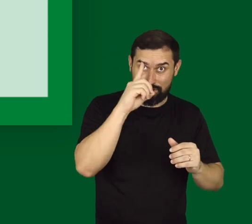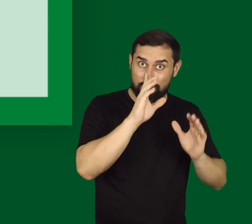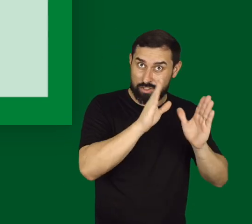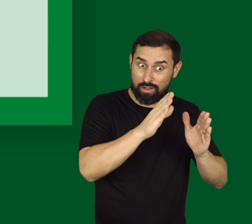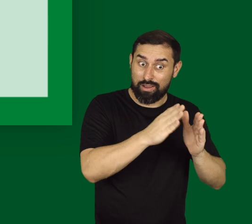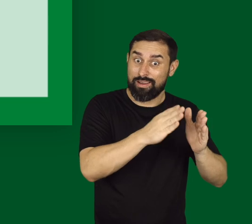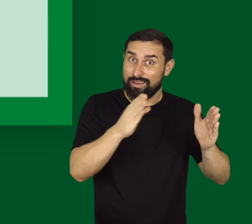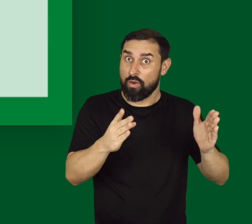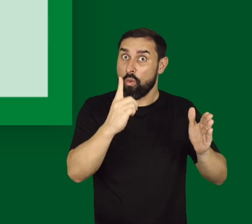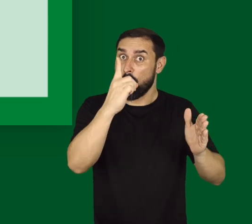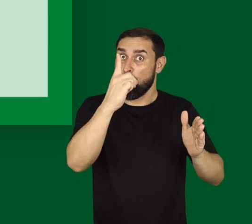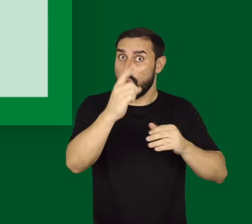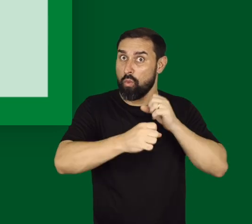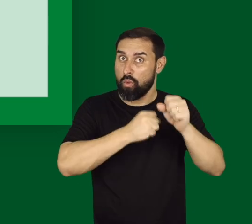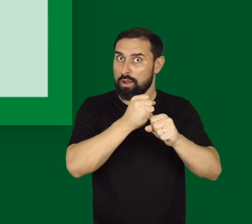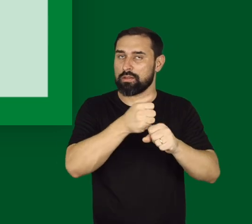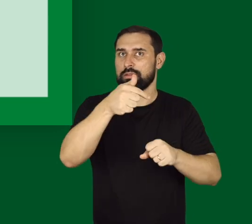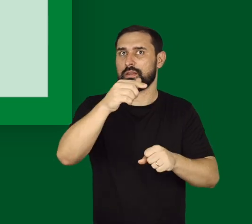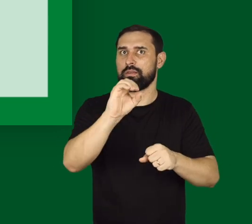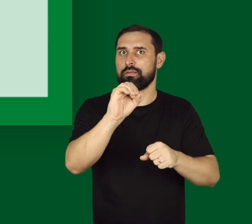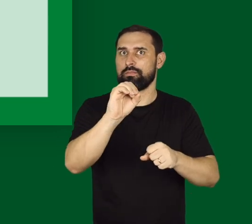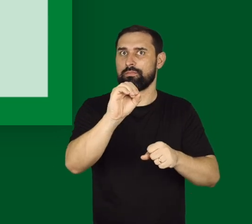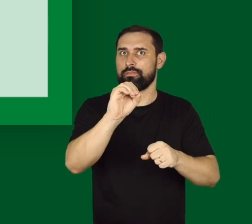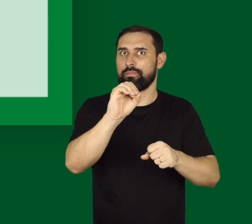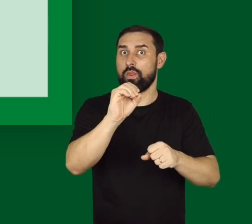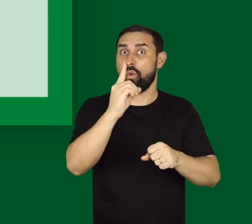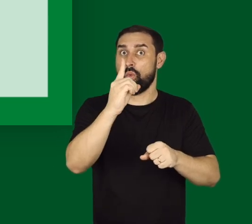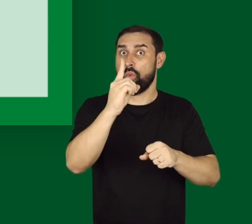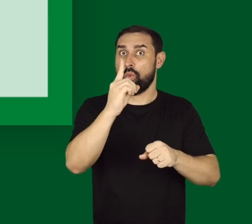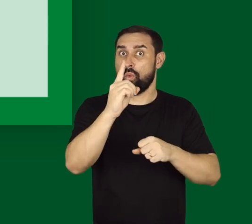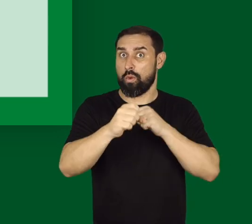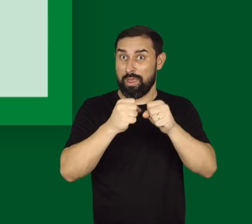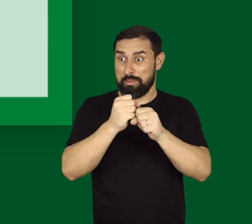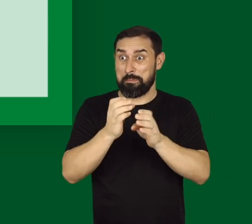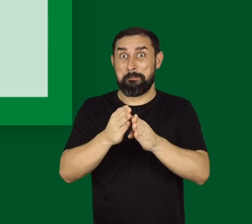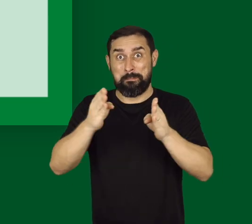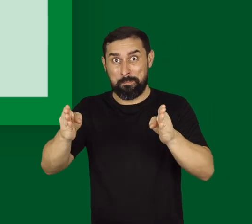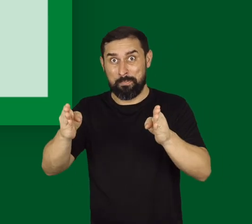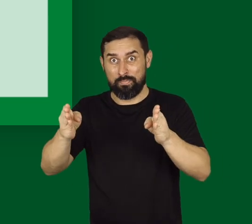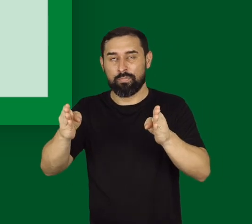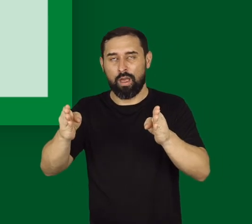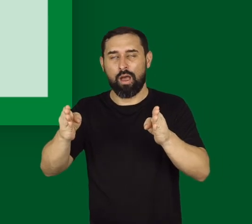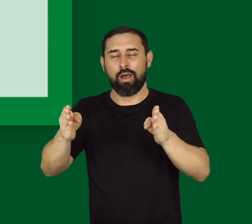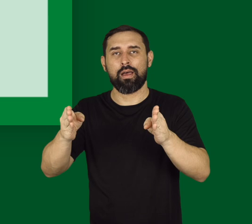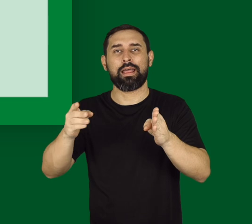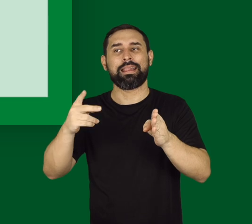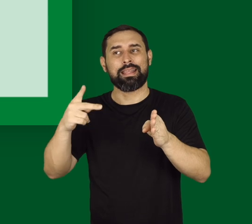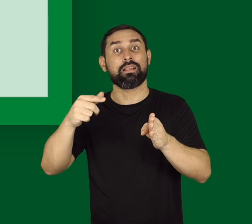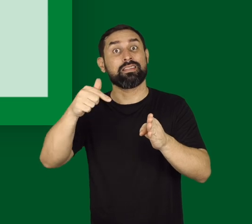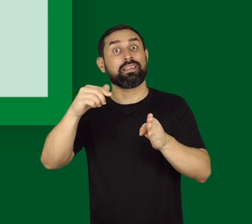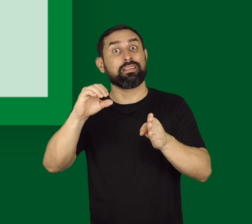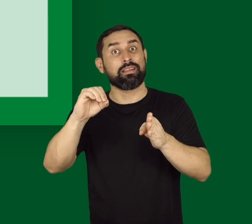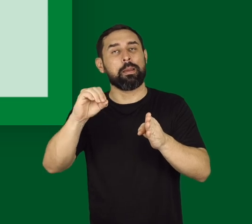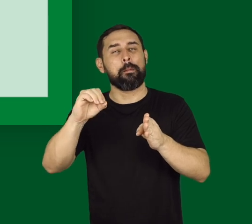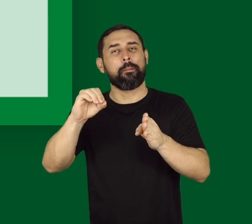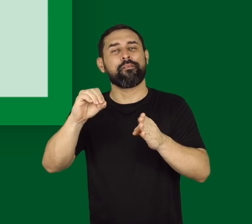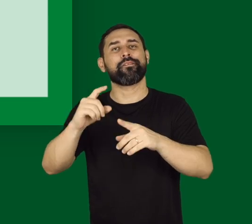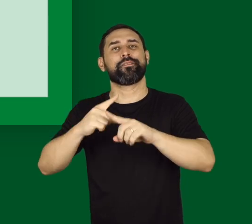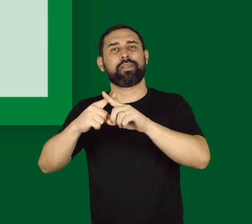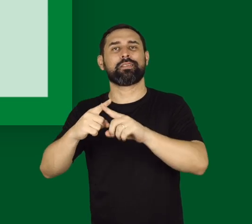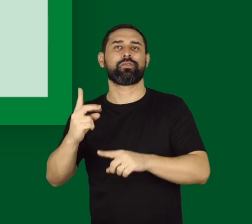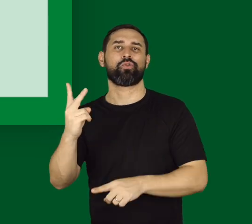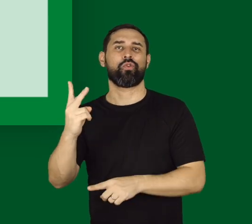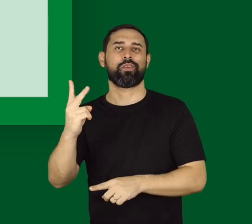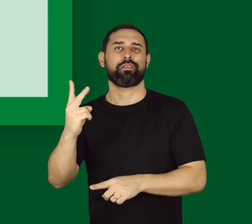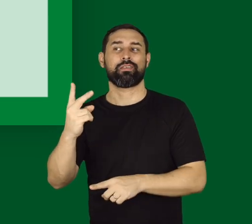na emergência, de 60. Depois de 30 dias até 1 ano, 70. Depois de 1 ano, 70